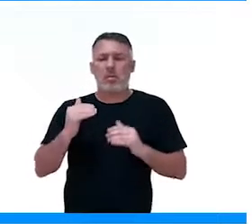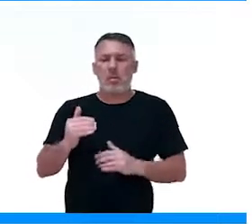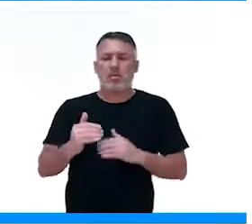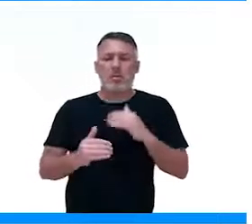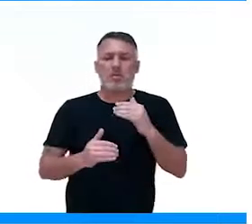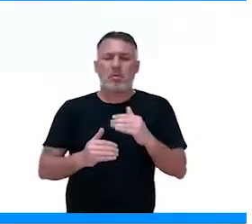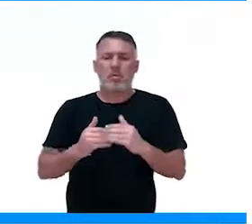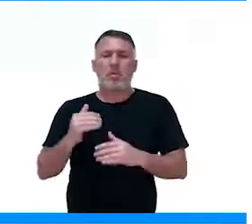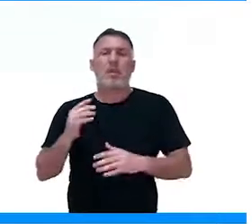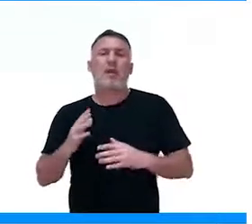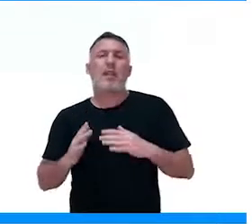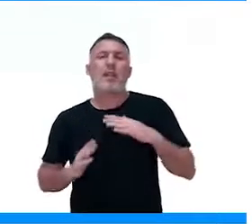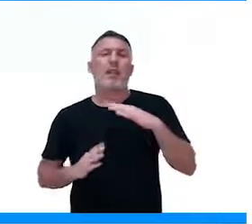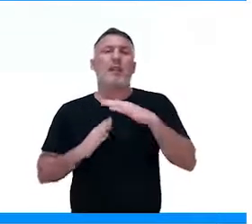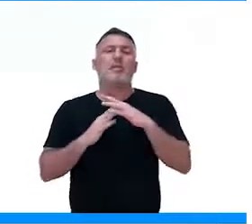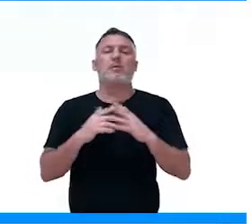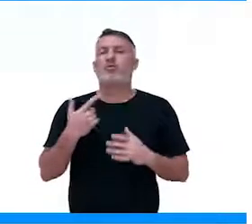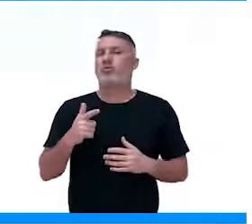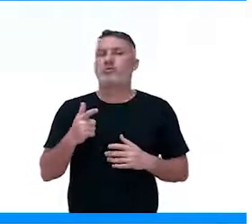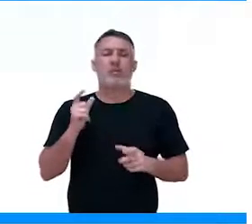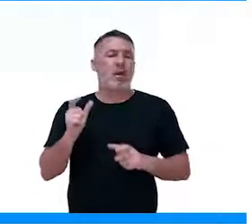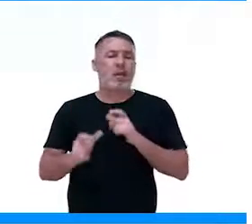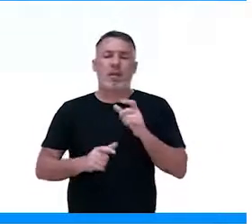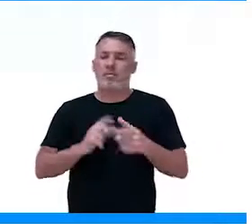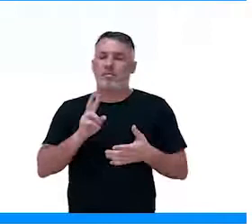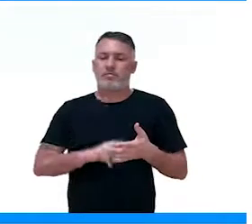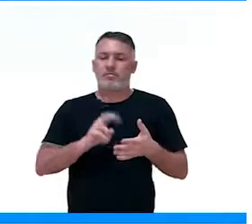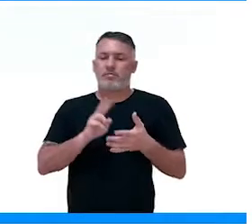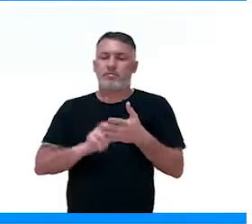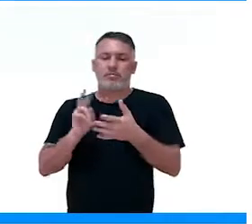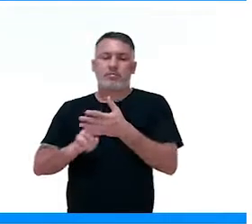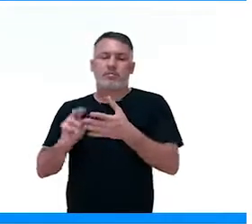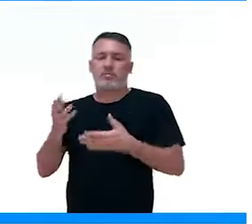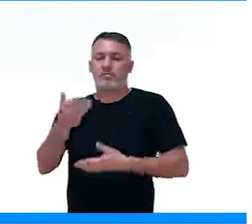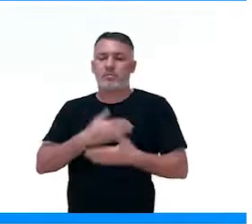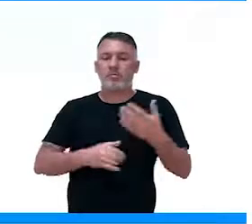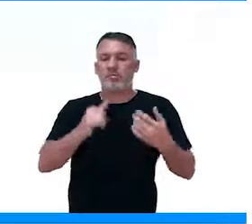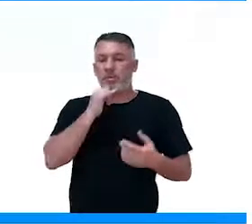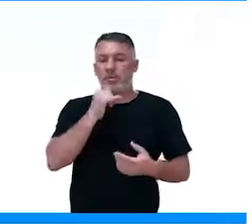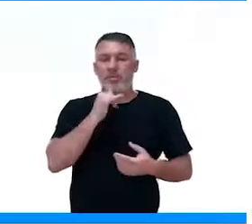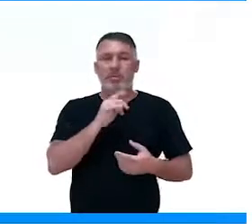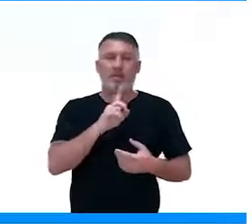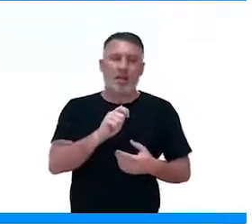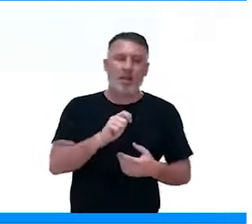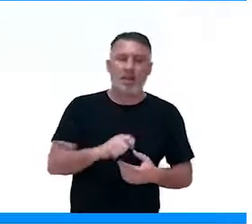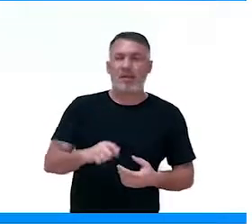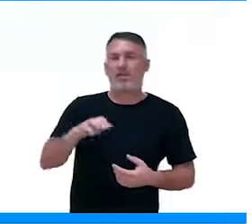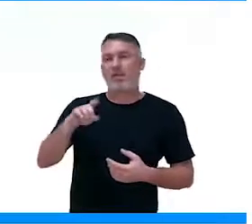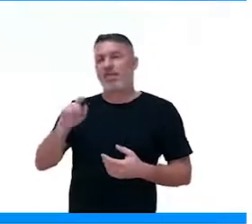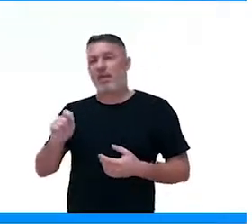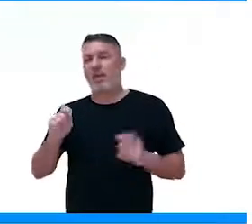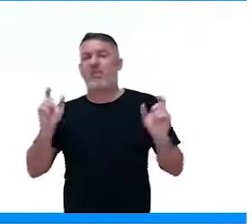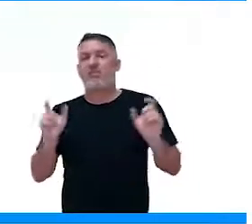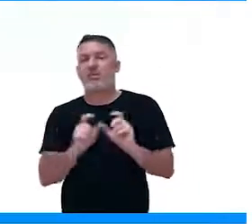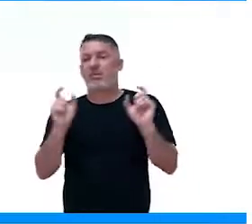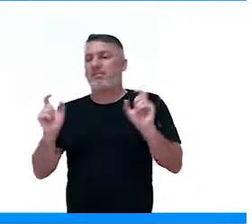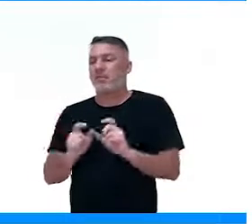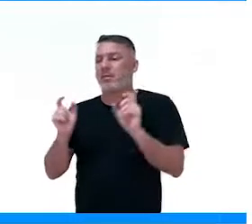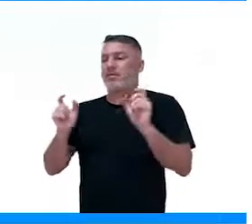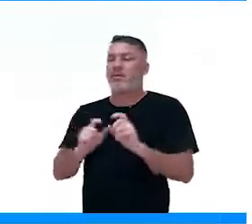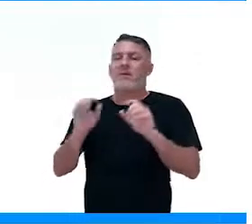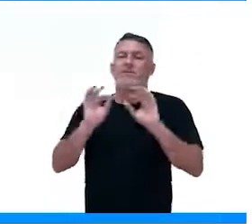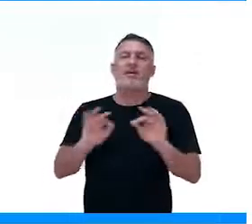E, aos poucos, eles vão aprendendo e formando hierarquias de frases. Então, se ele fala dá, ele fala me dá, né? Ele vai